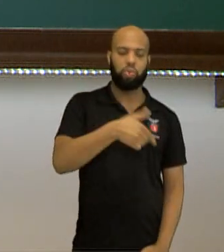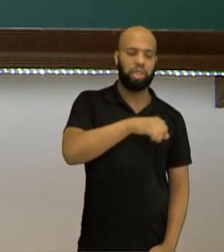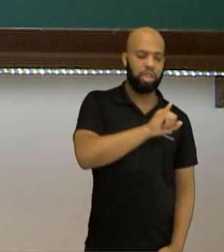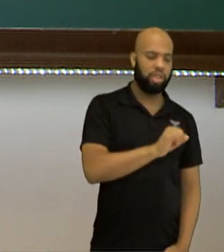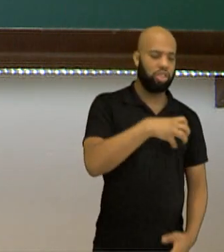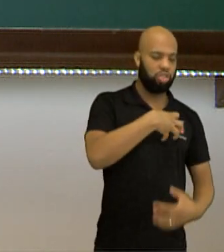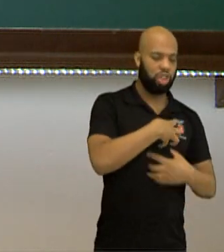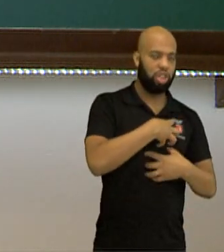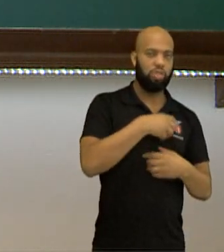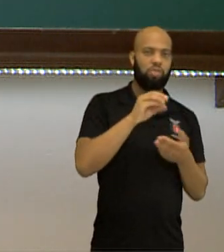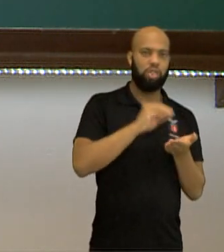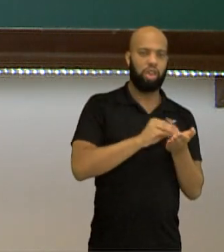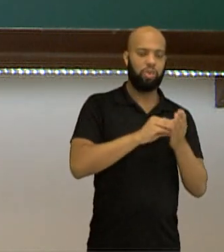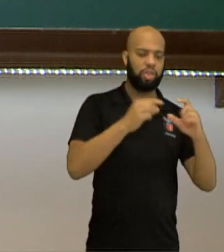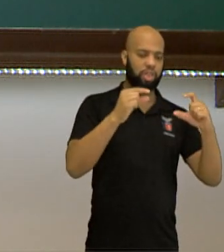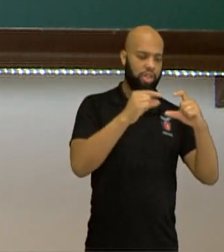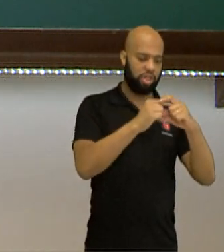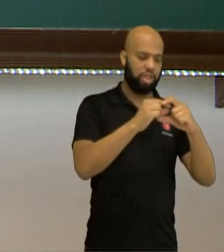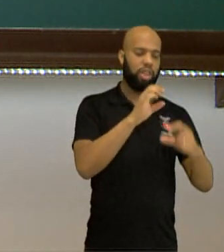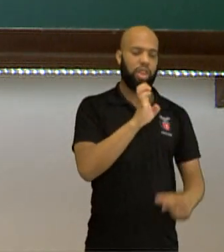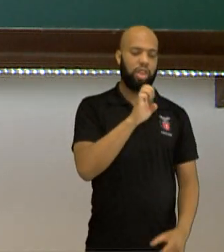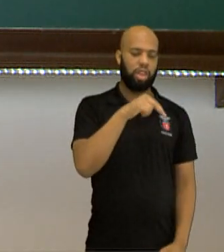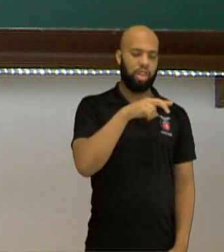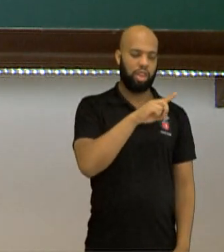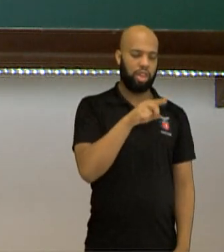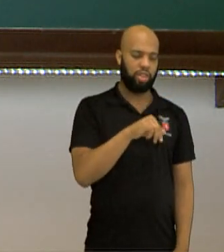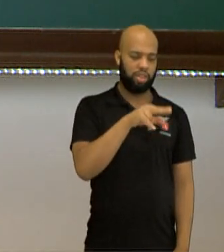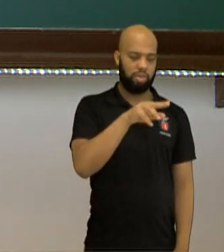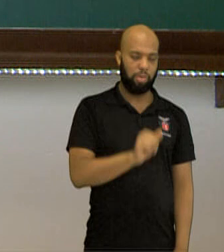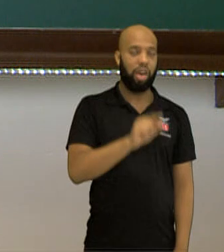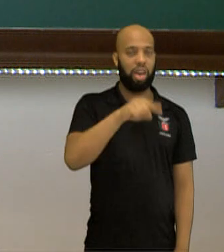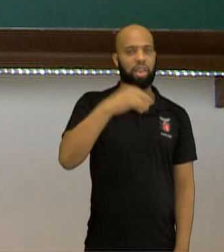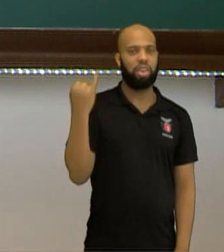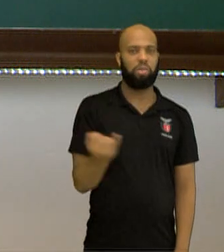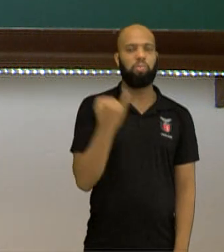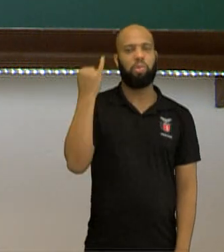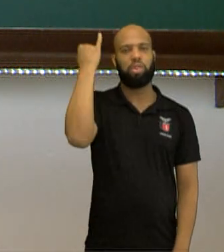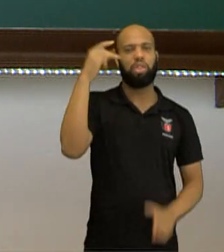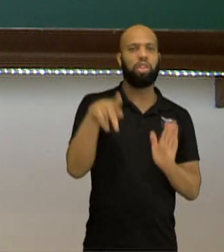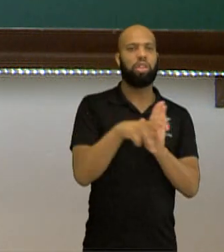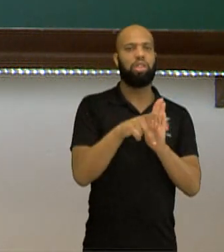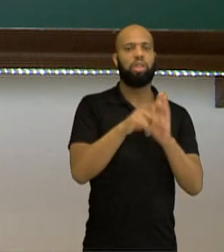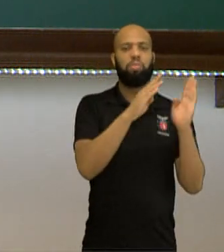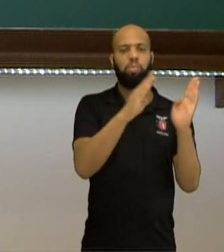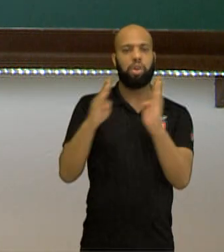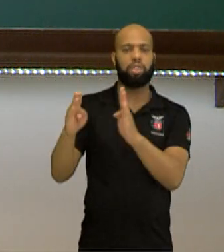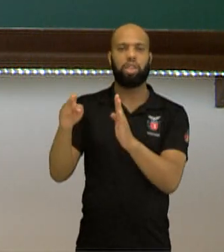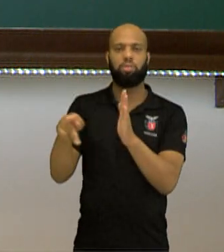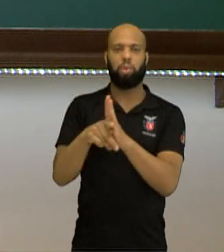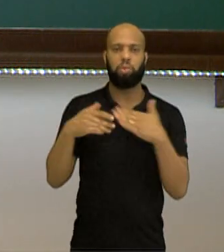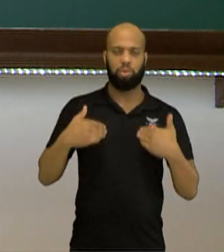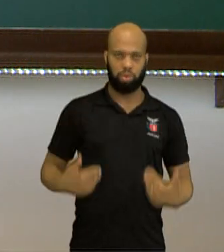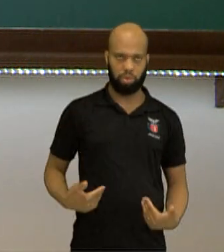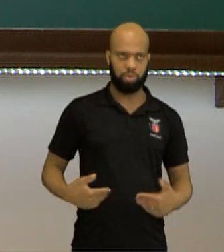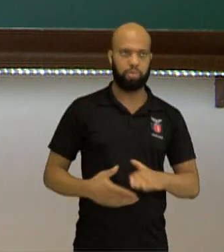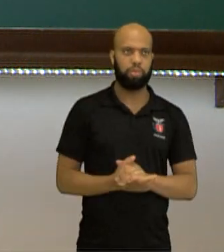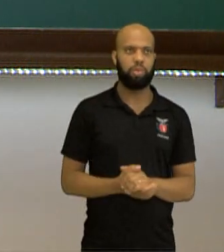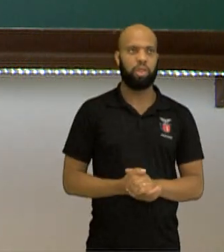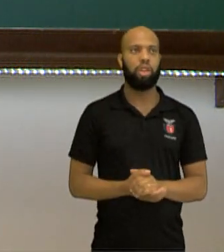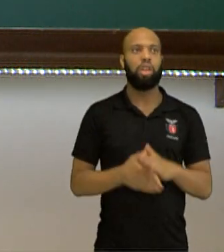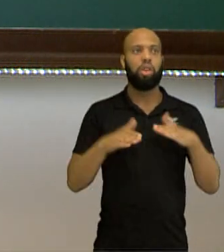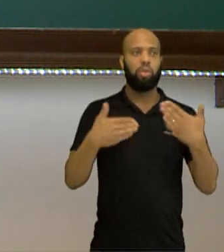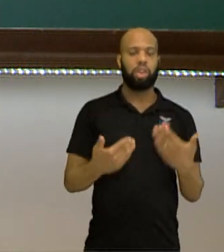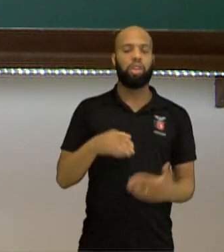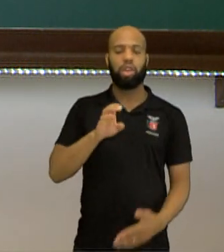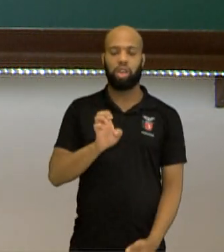aconteceriam sem as enzimas. Portanto, elas são extremamente importantes ali em todo o metabolismo. Então,